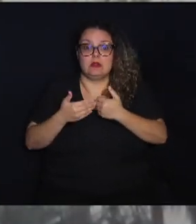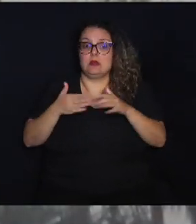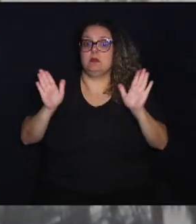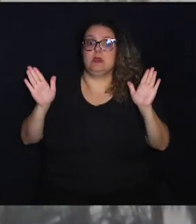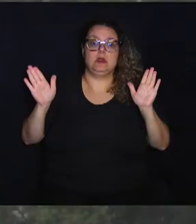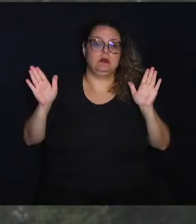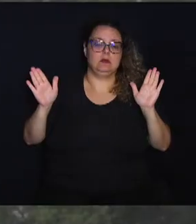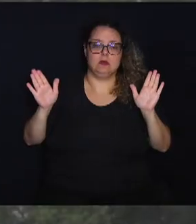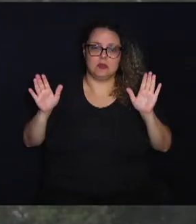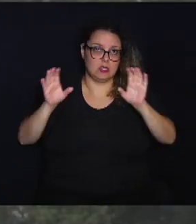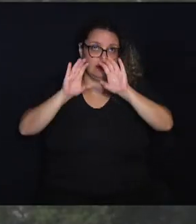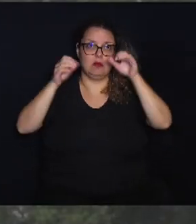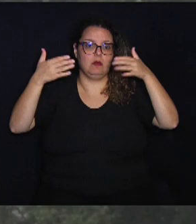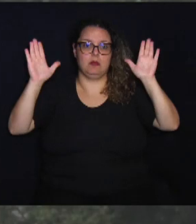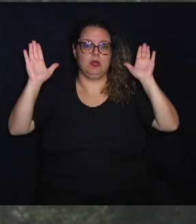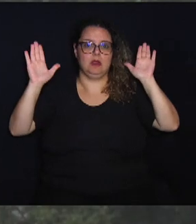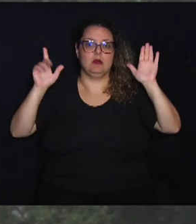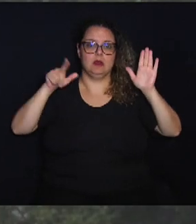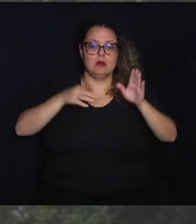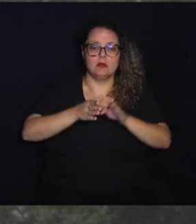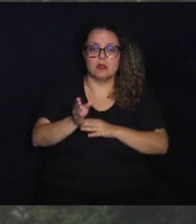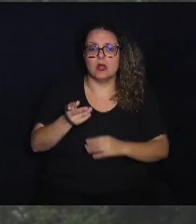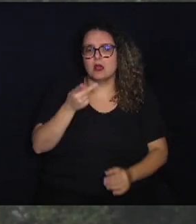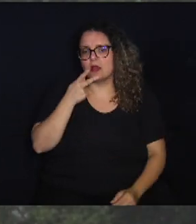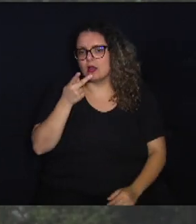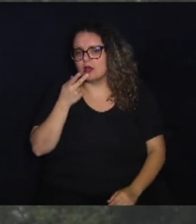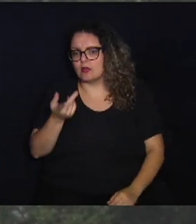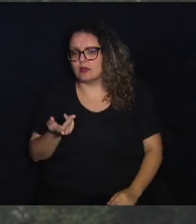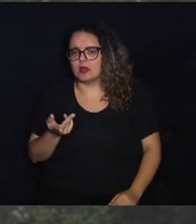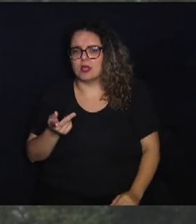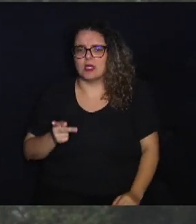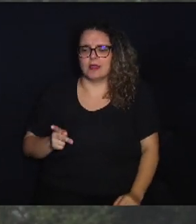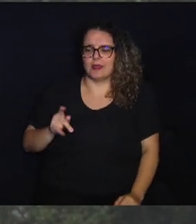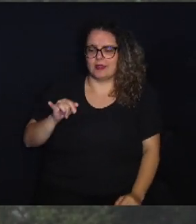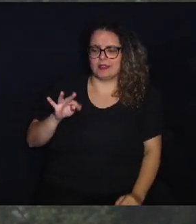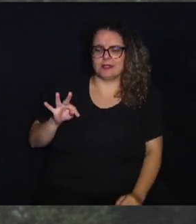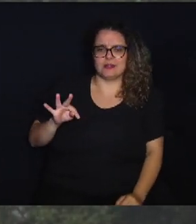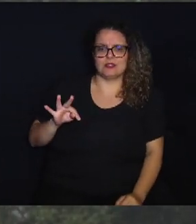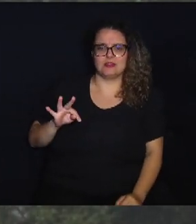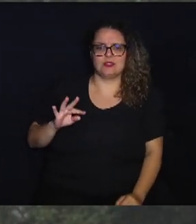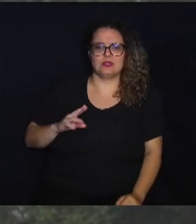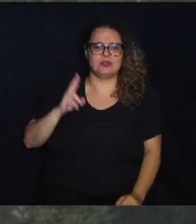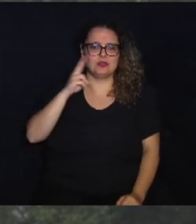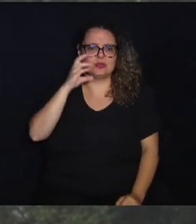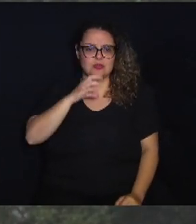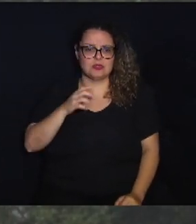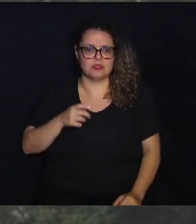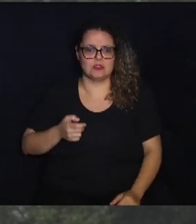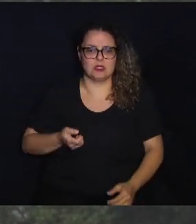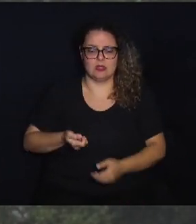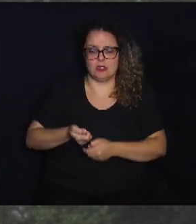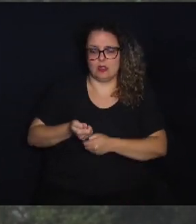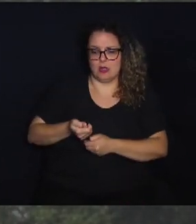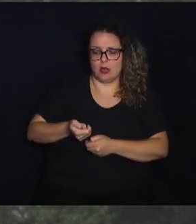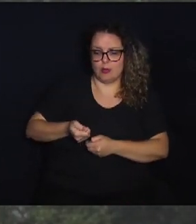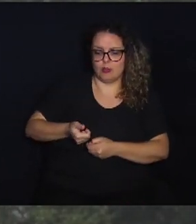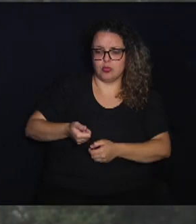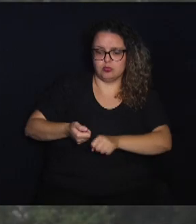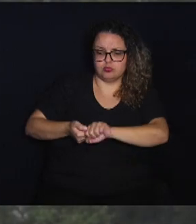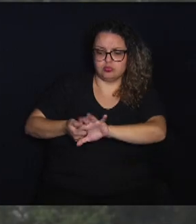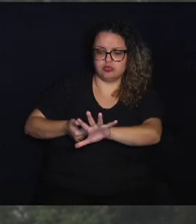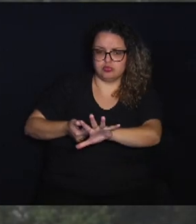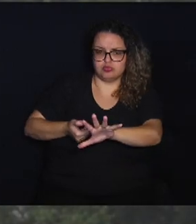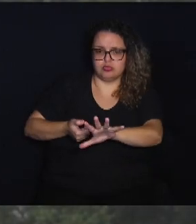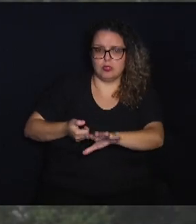Essa é a orientação. O pessoal fala muito sobre kit de emergência, né? A lanterna para temporais que acontecem